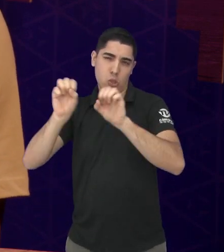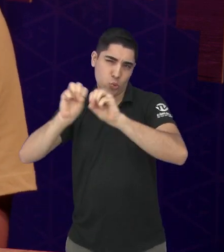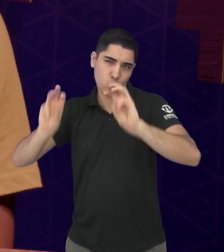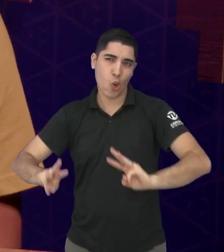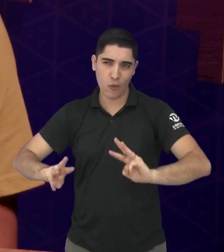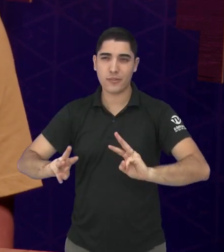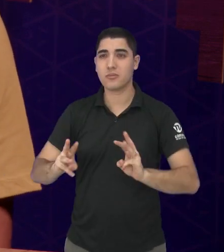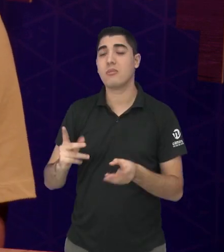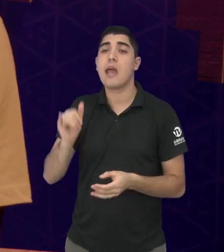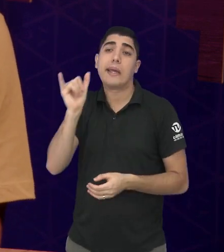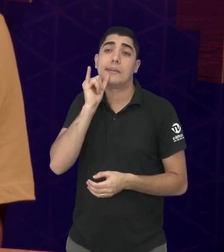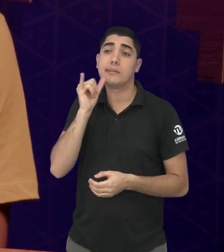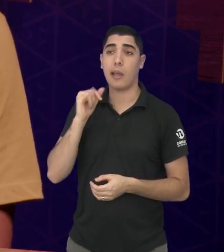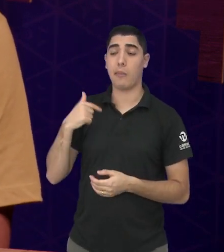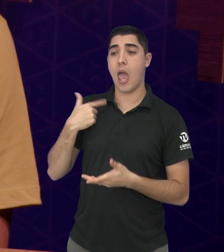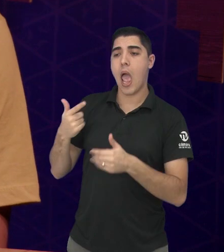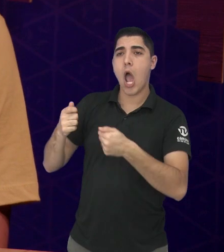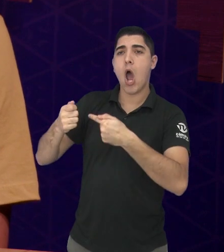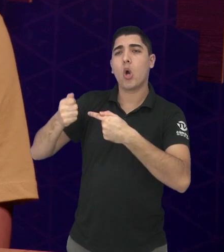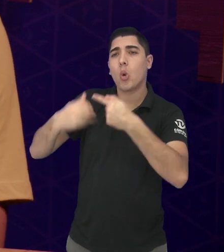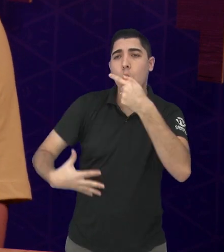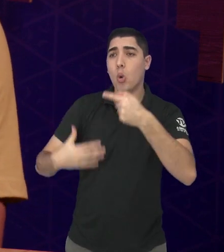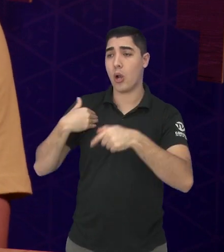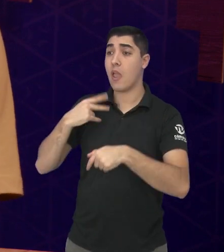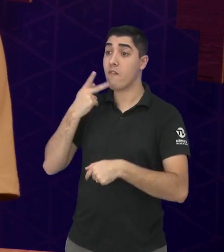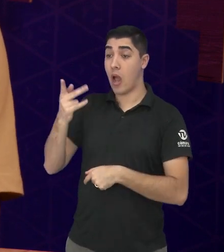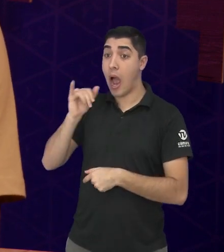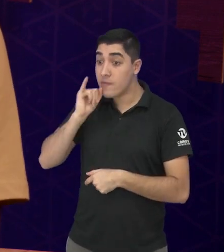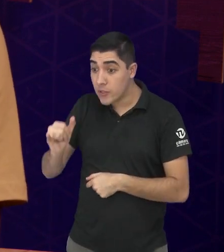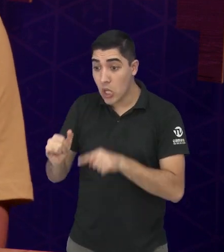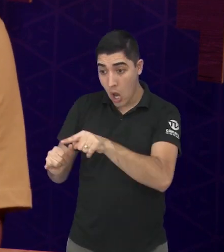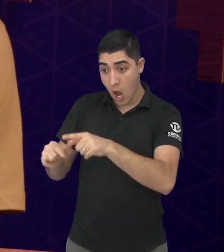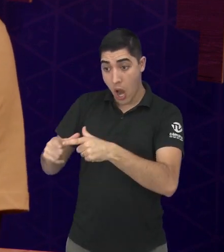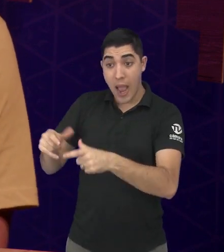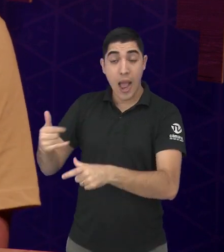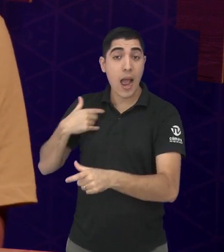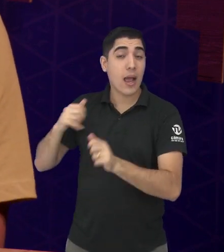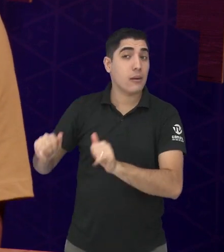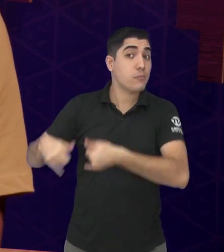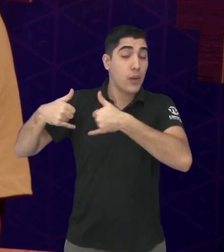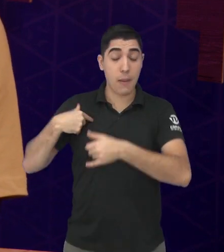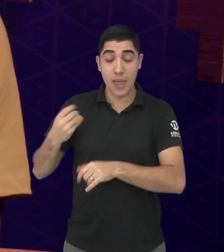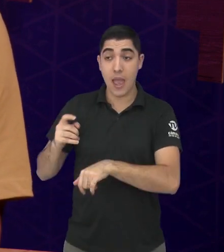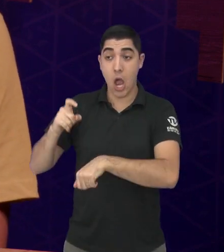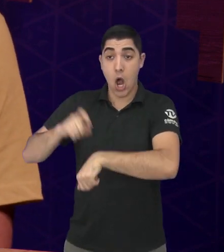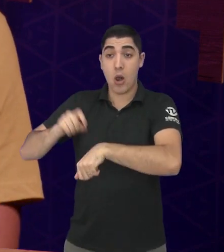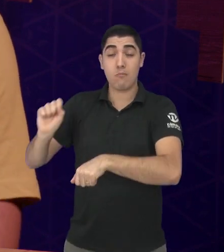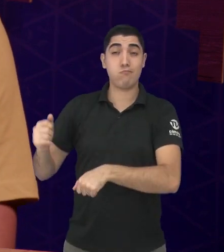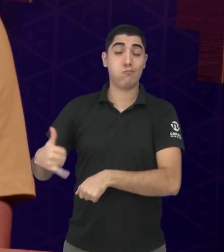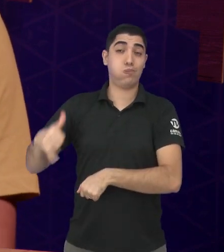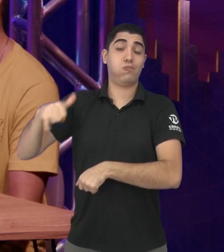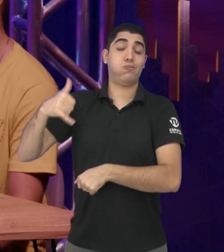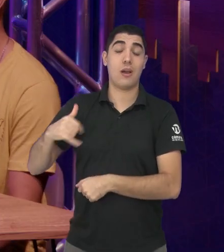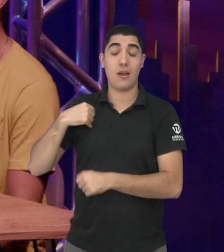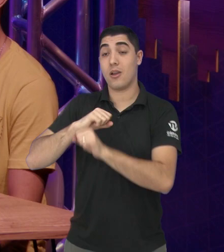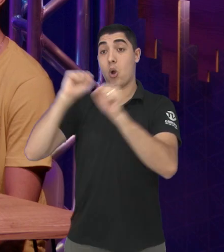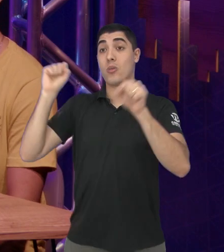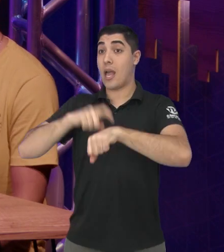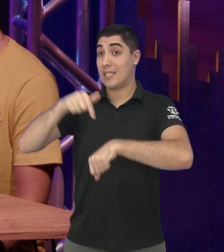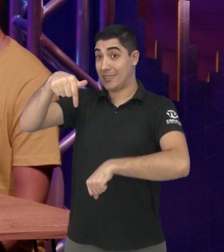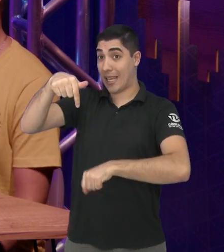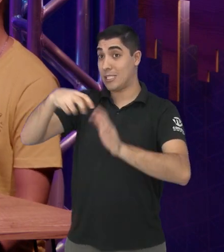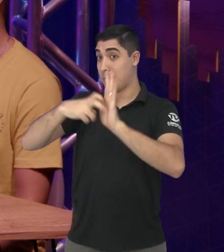né? Tipo, você fala pro Google te acordar sempre às 10 horas da manhã. 10 é muito tarde, né? 6 horas da